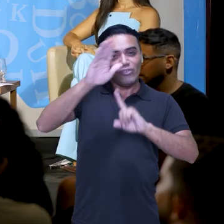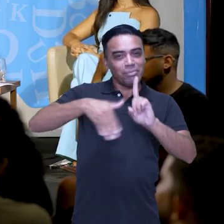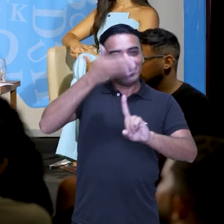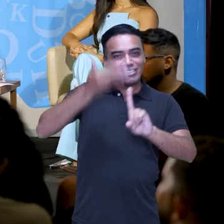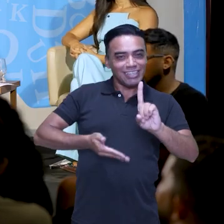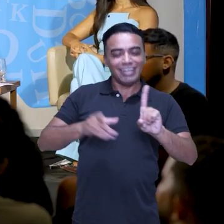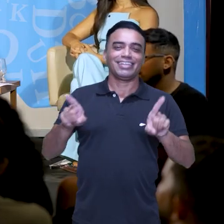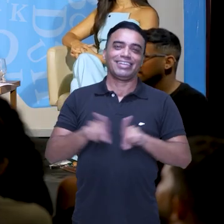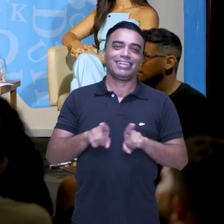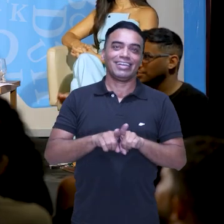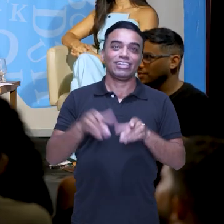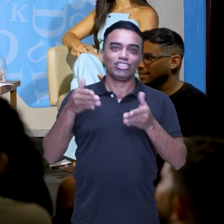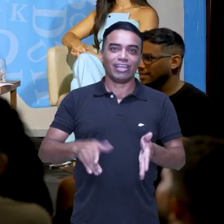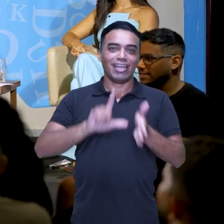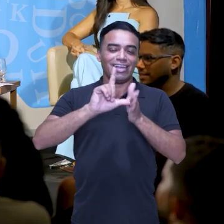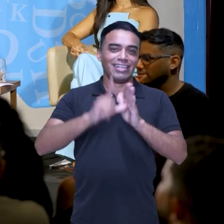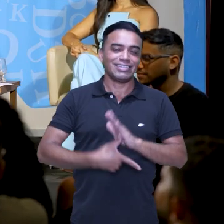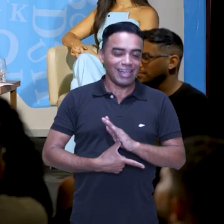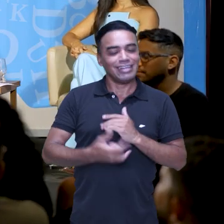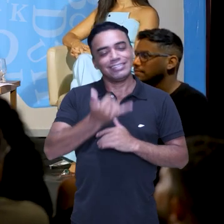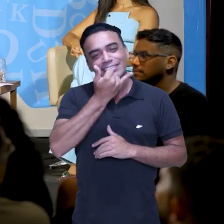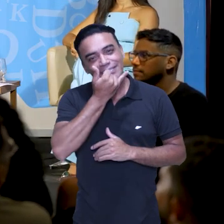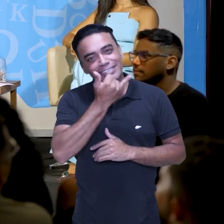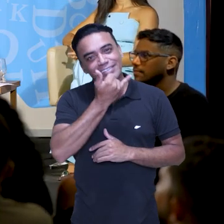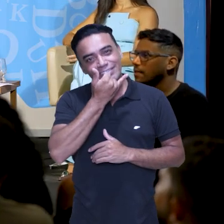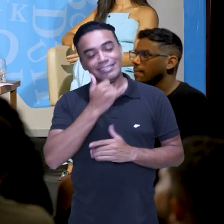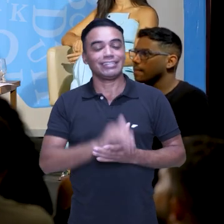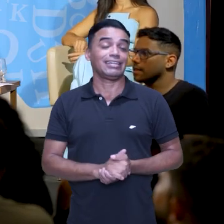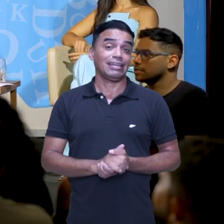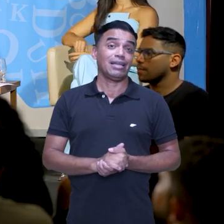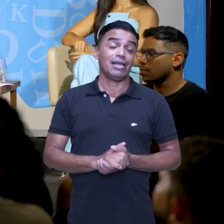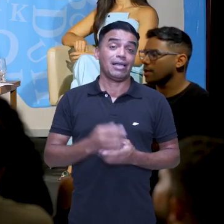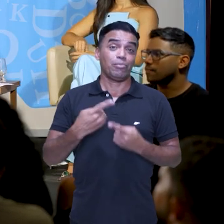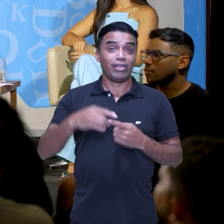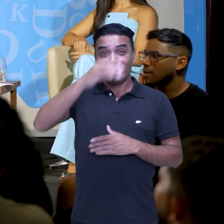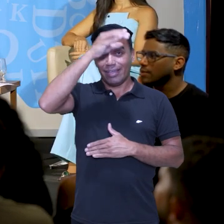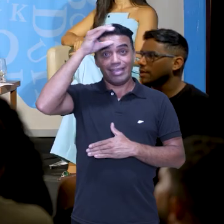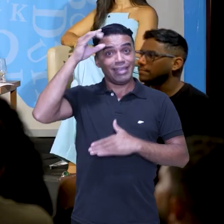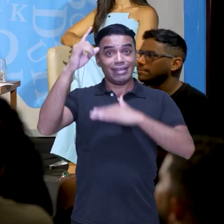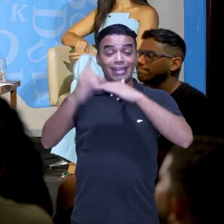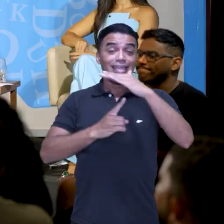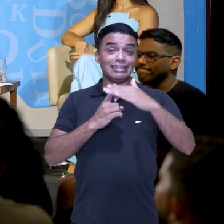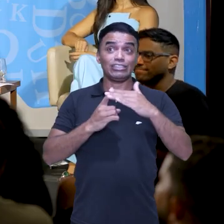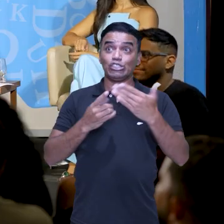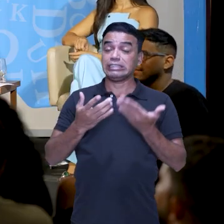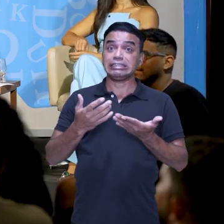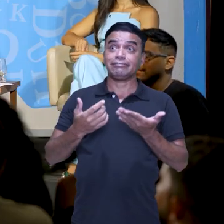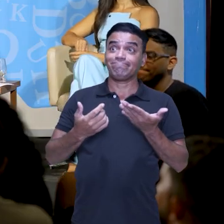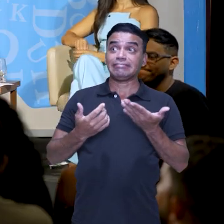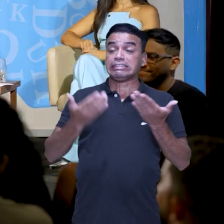homenageada. Cheguei atrasada, me desculpe, exatamente porque uma cliente entrou em crise, e uma cliente